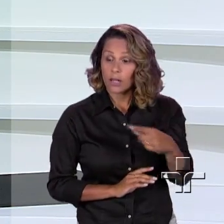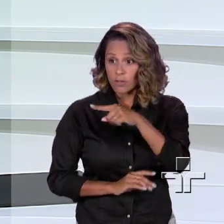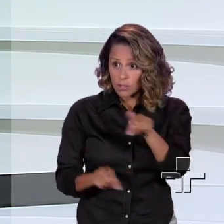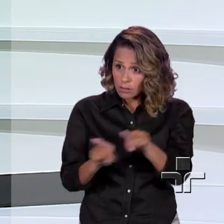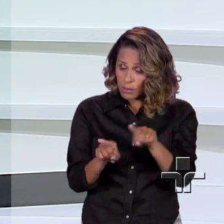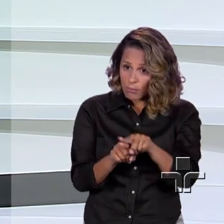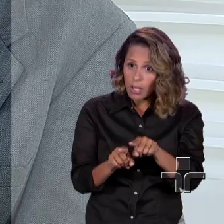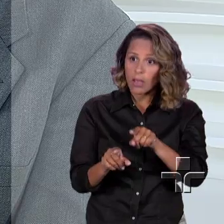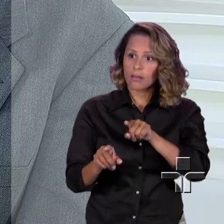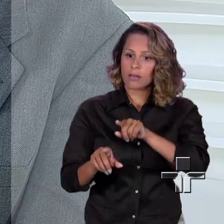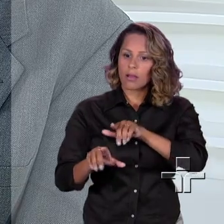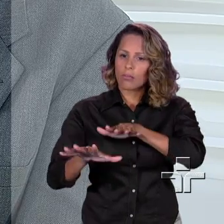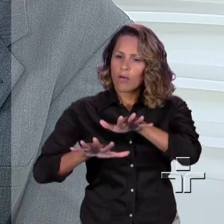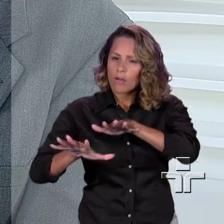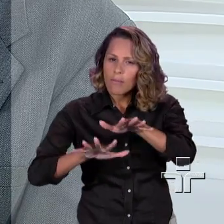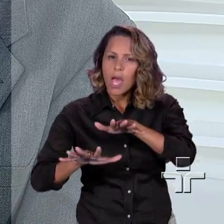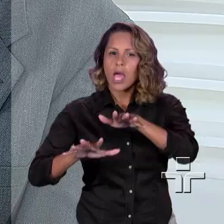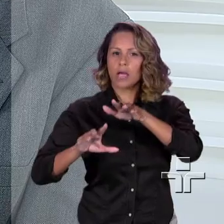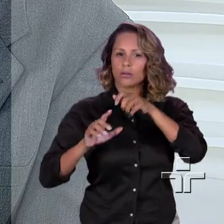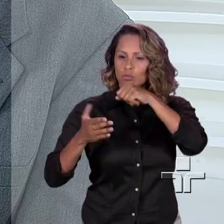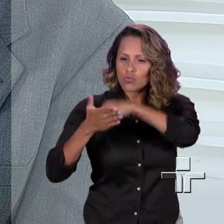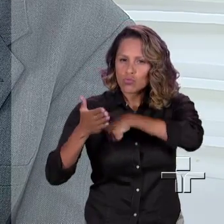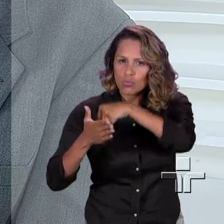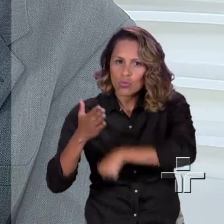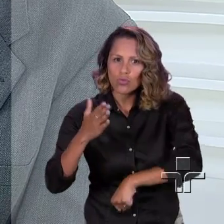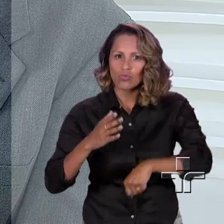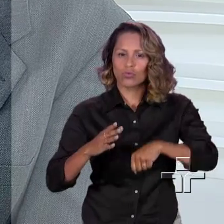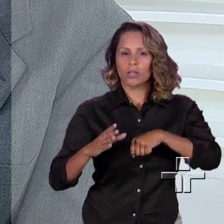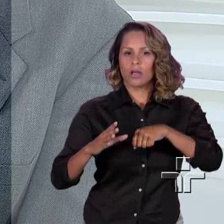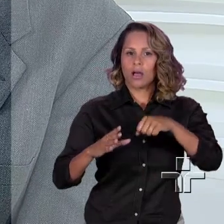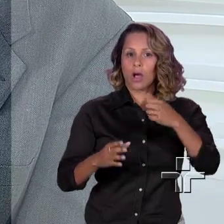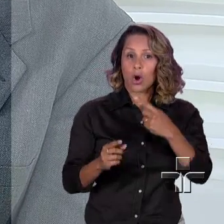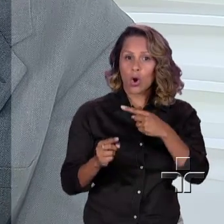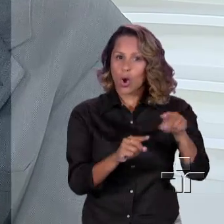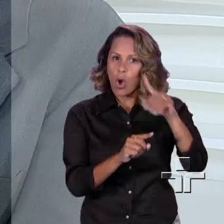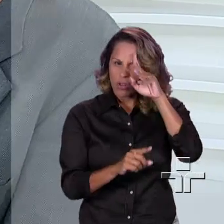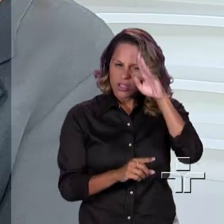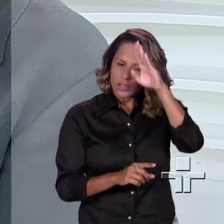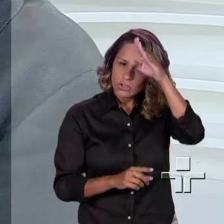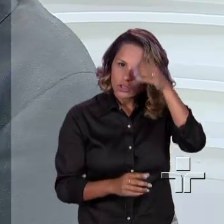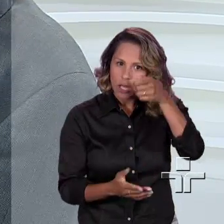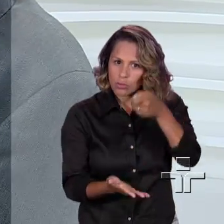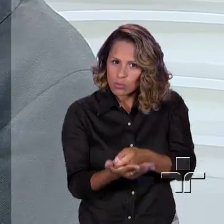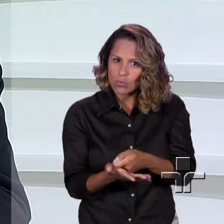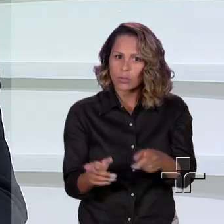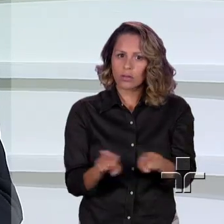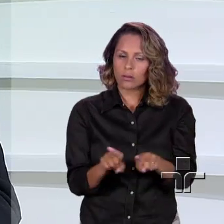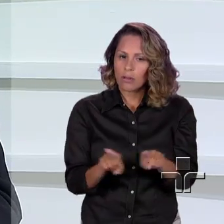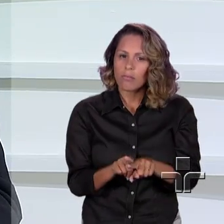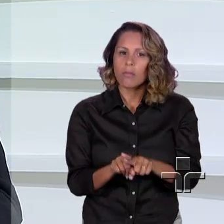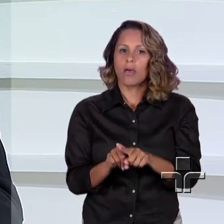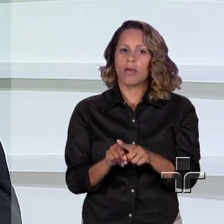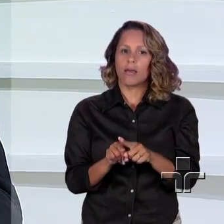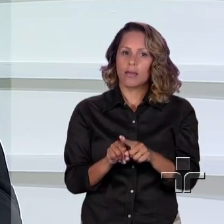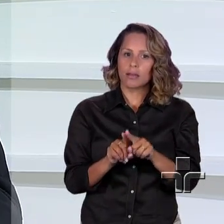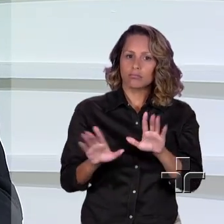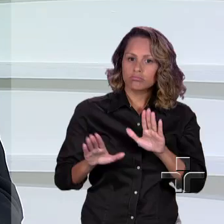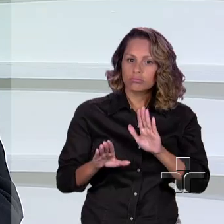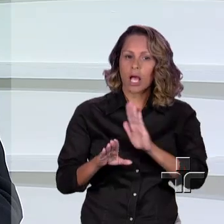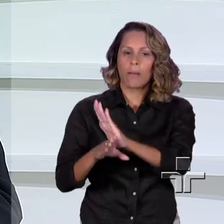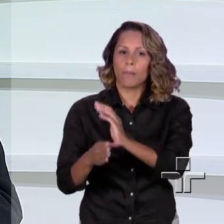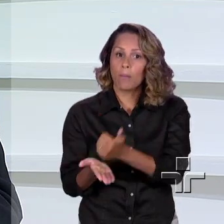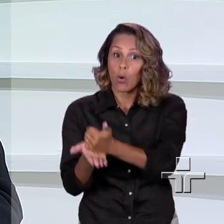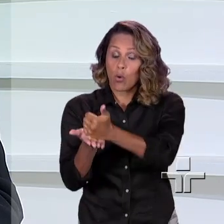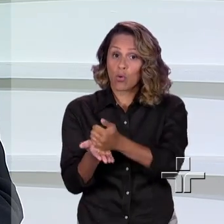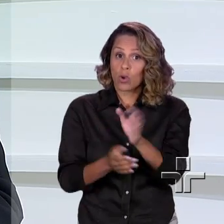também no movimento de resistência à ditadura, tem uma história de que num 1º de maio, pela primeira vez, tentou, dentro da esquerda